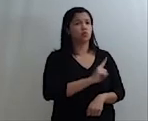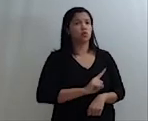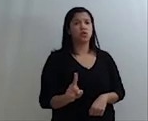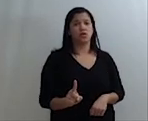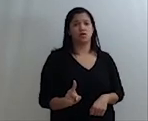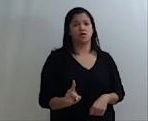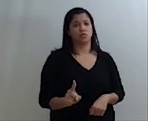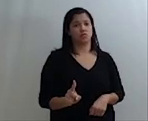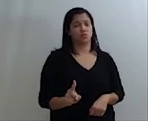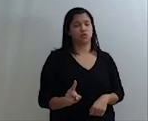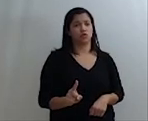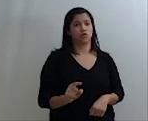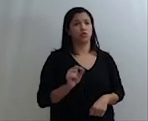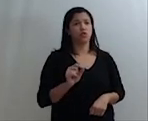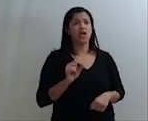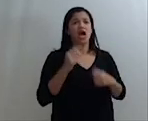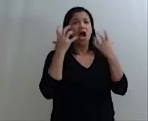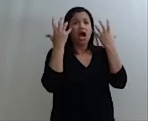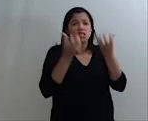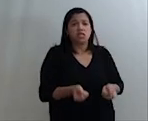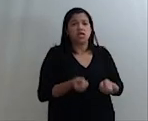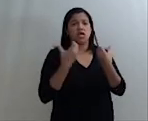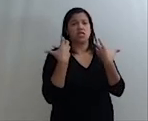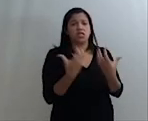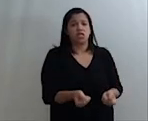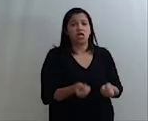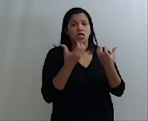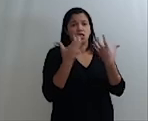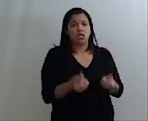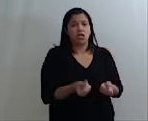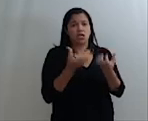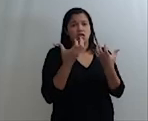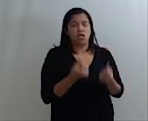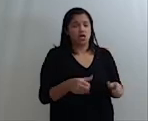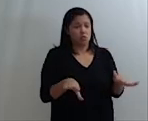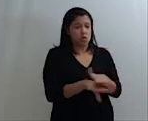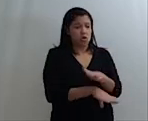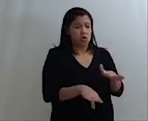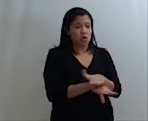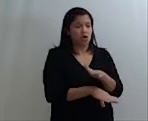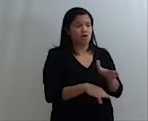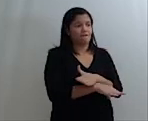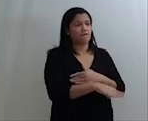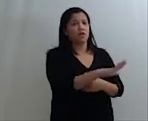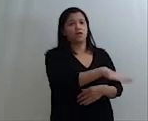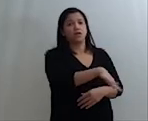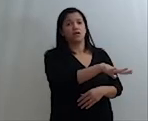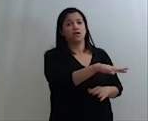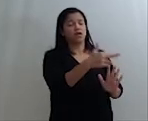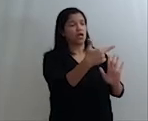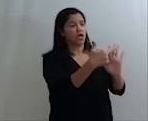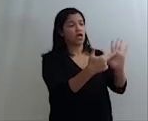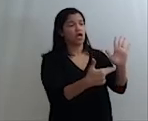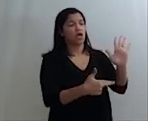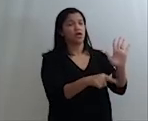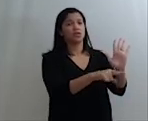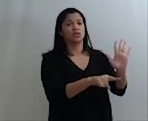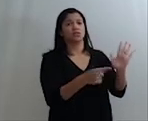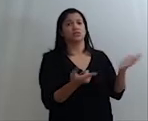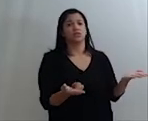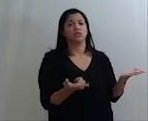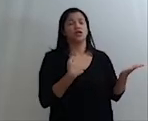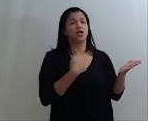endossar o descumprimento a desobediência a formalidades impostas pela Nova nossa nova Nossa Norma